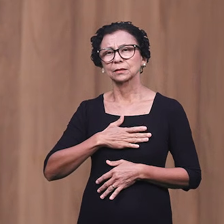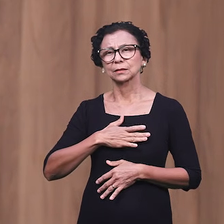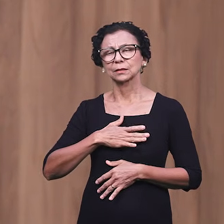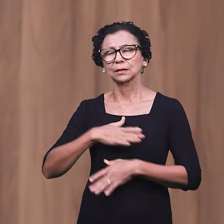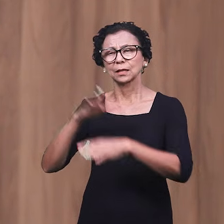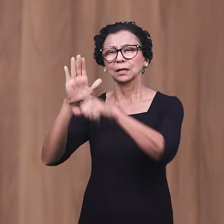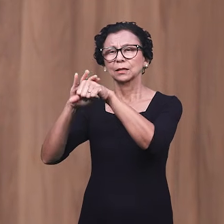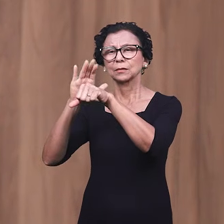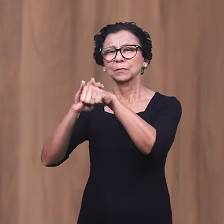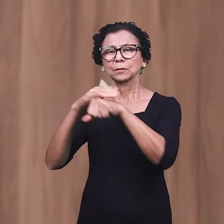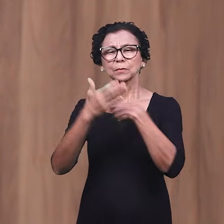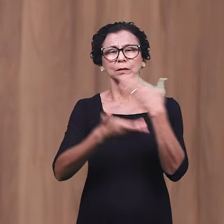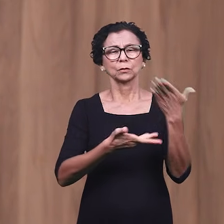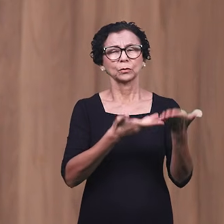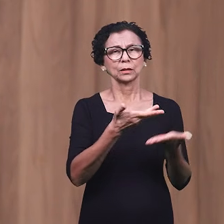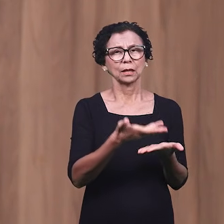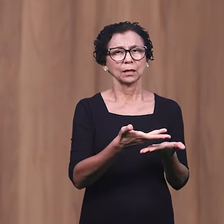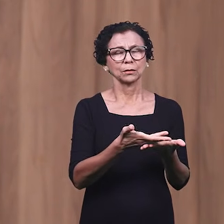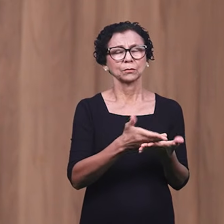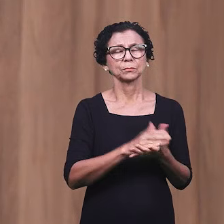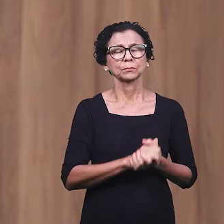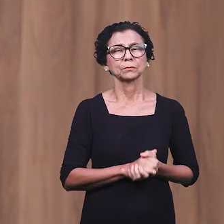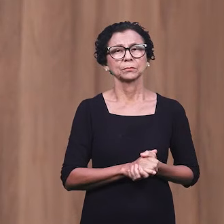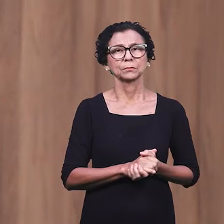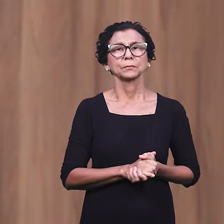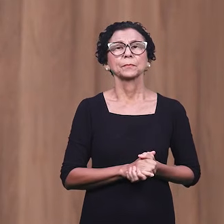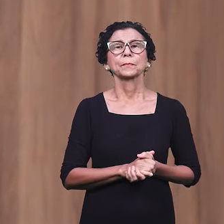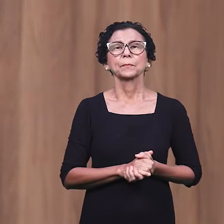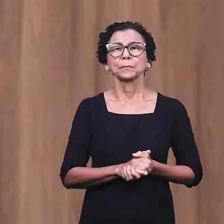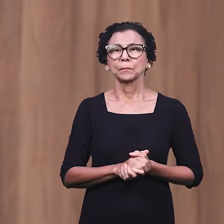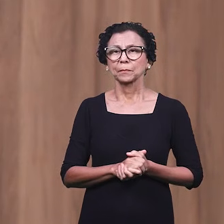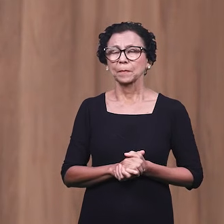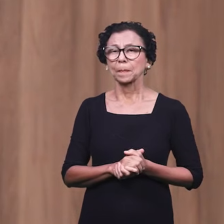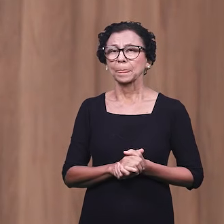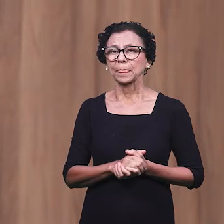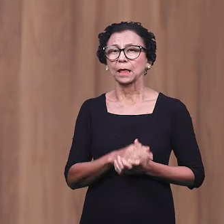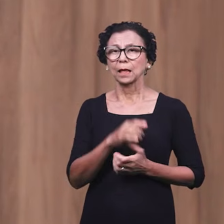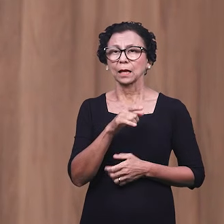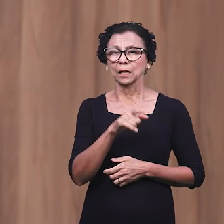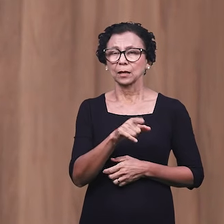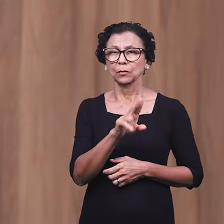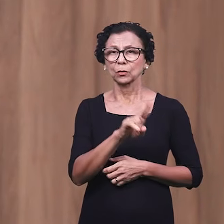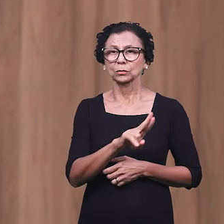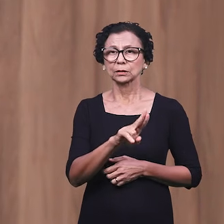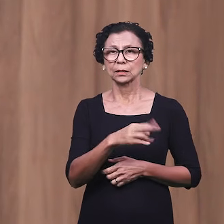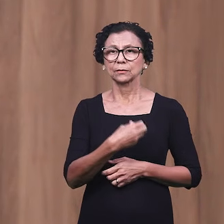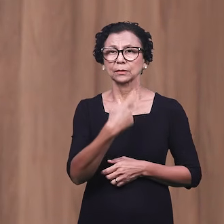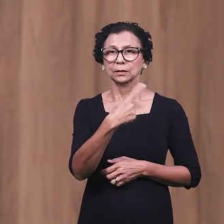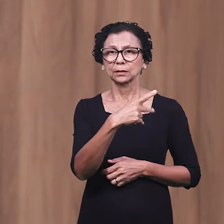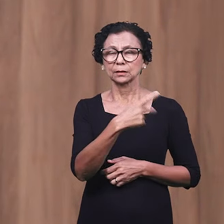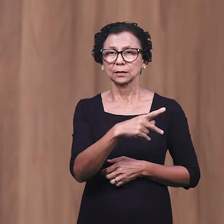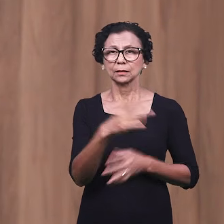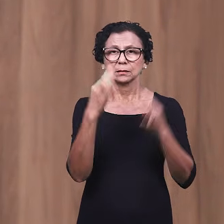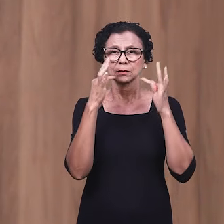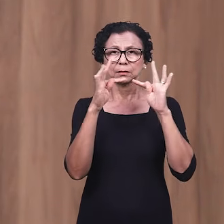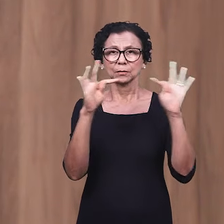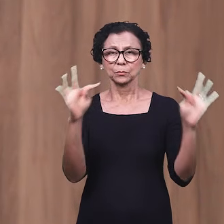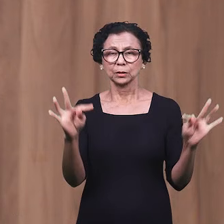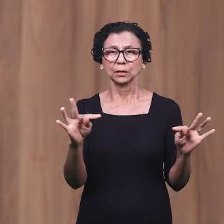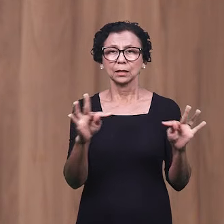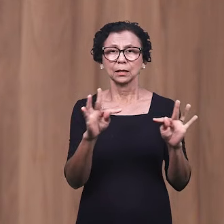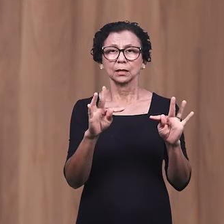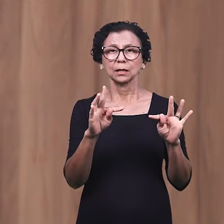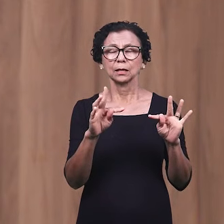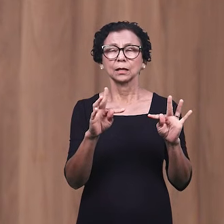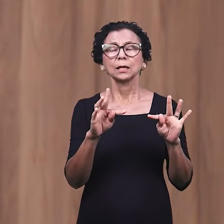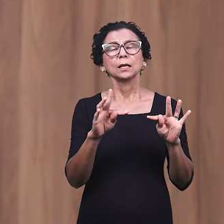sustentado pela graça salvadora. E através do testemunho dele, colegas de classe alcançarão um projeto de salvação. O Senhor também mostrou um